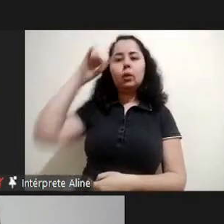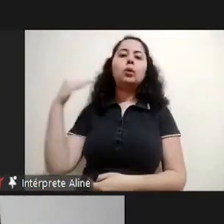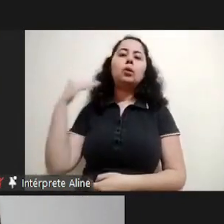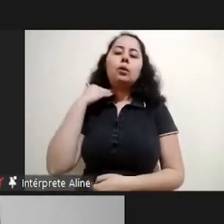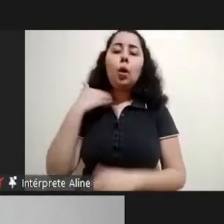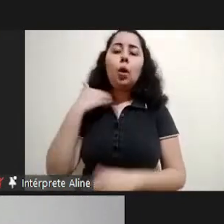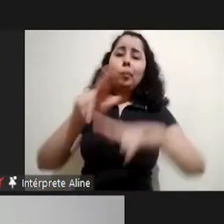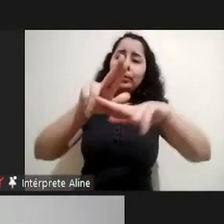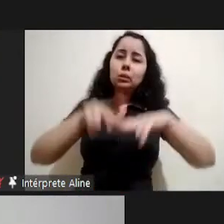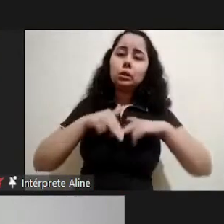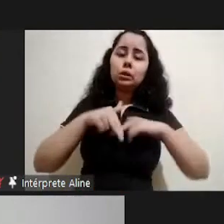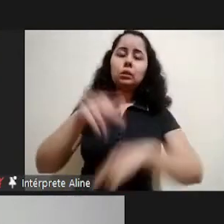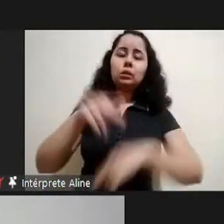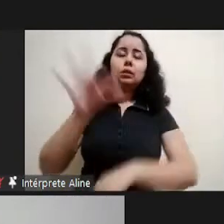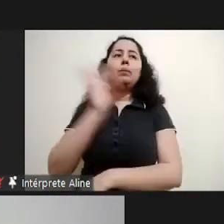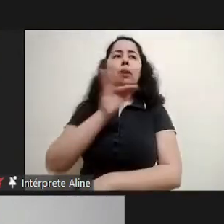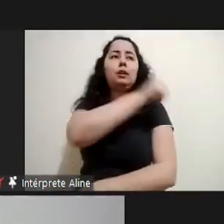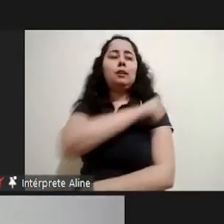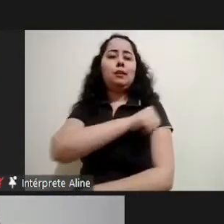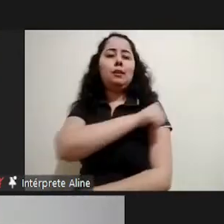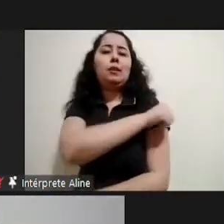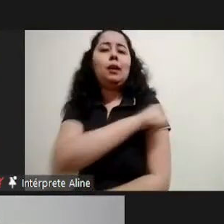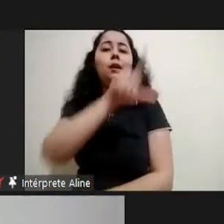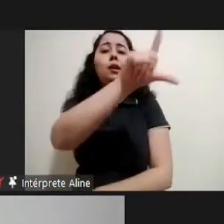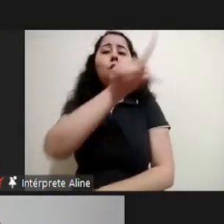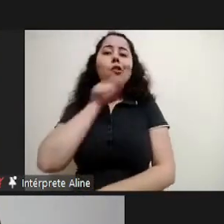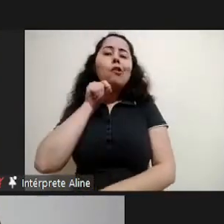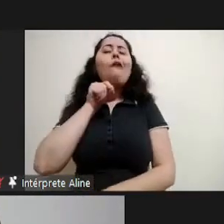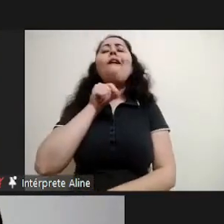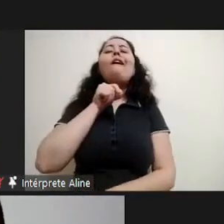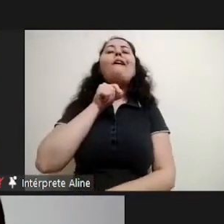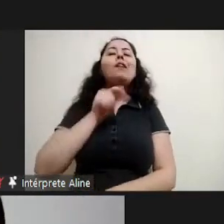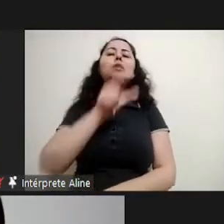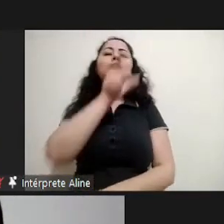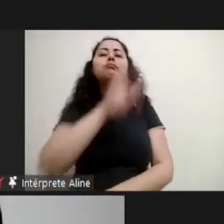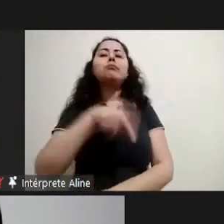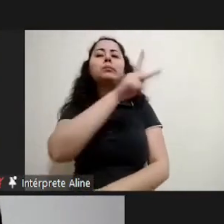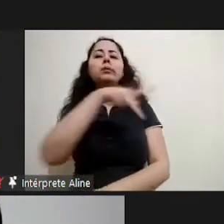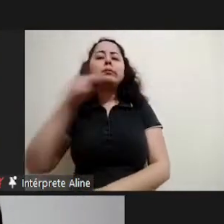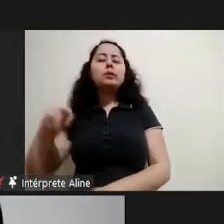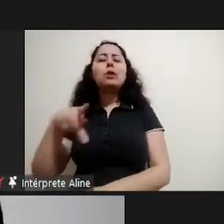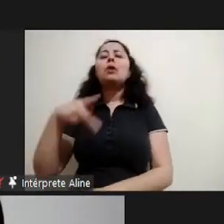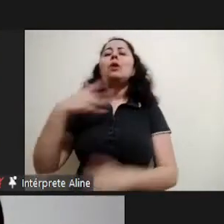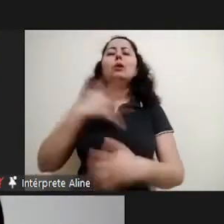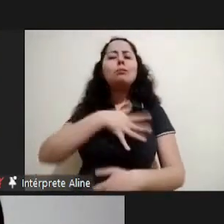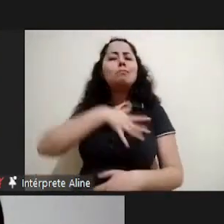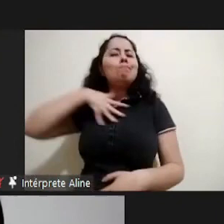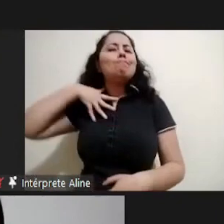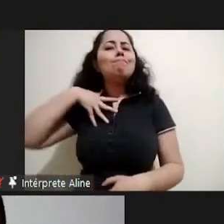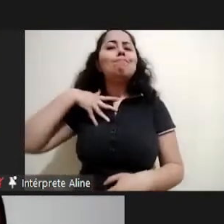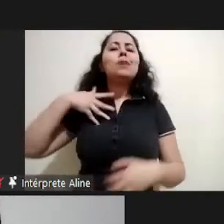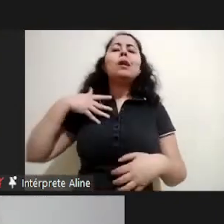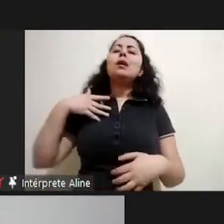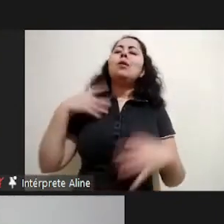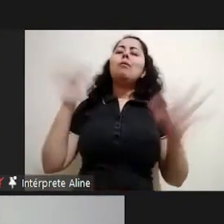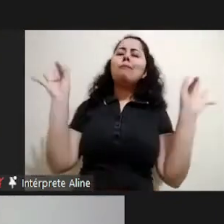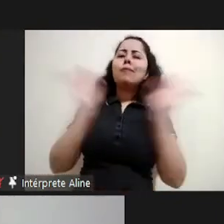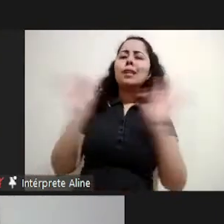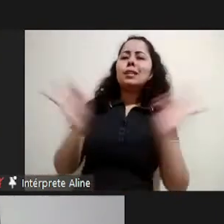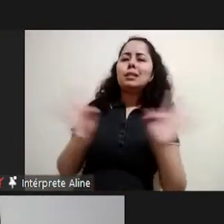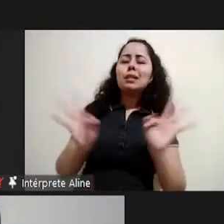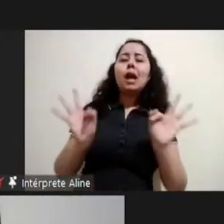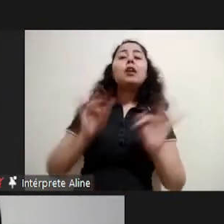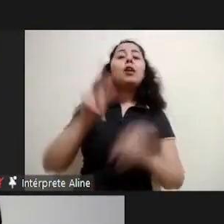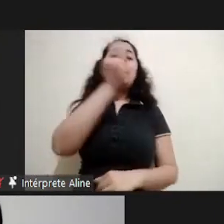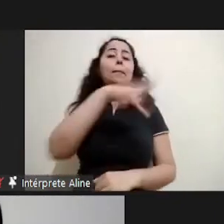UFJF escolhe com muita alegria a referida professora como merecedora da homenagem da